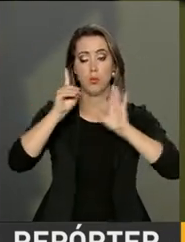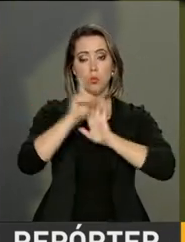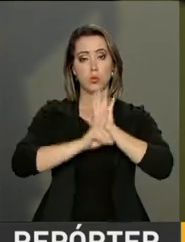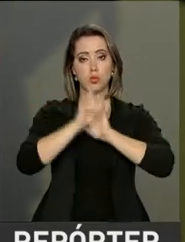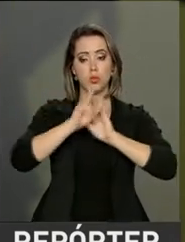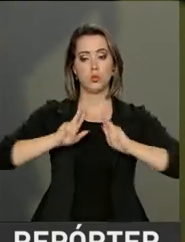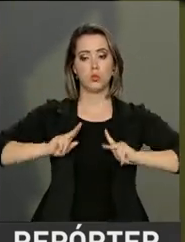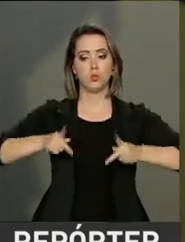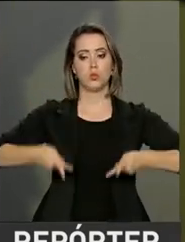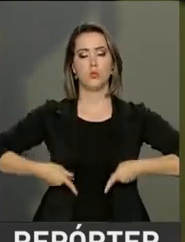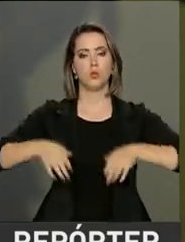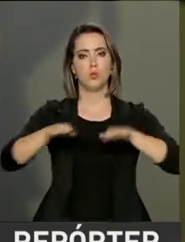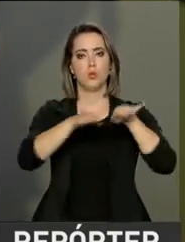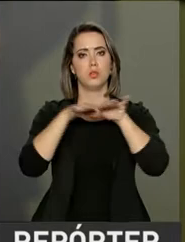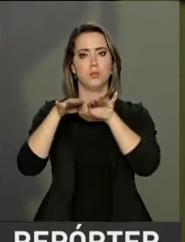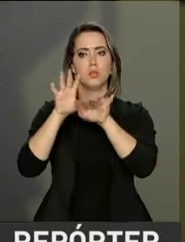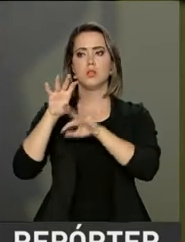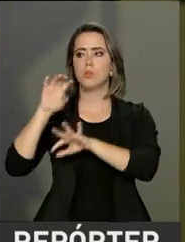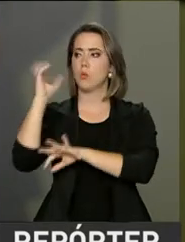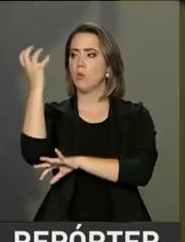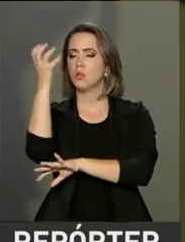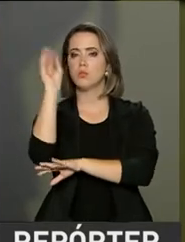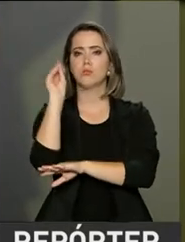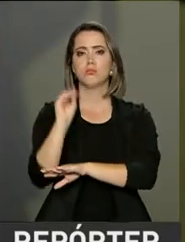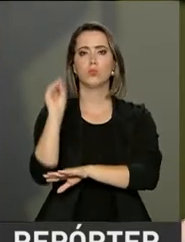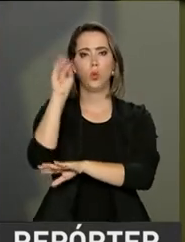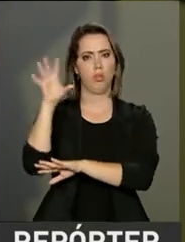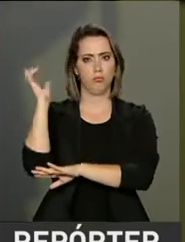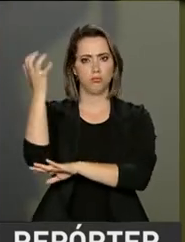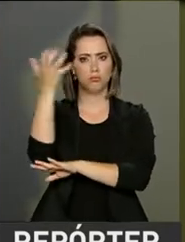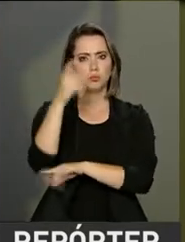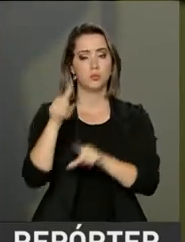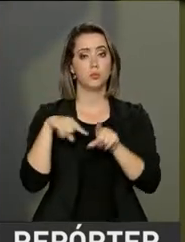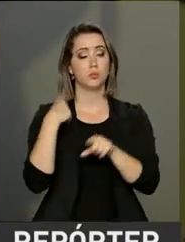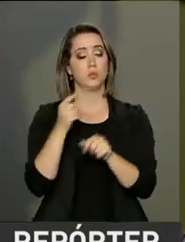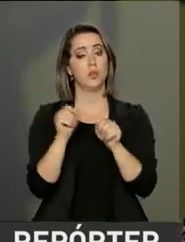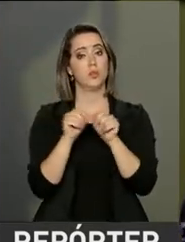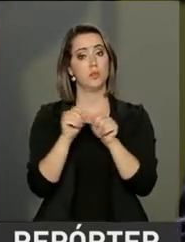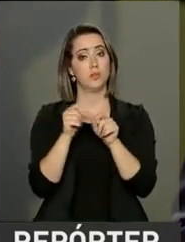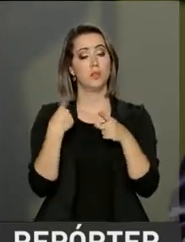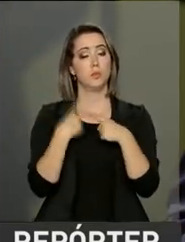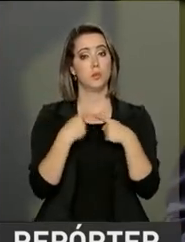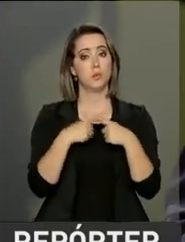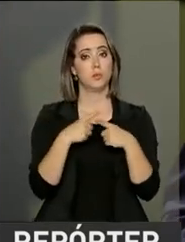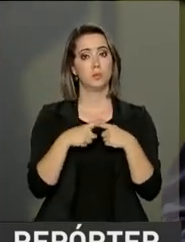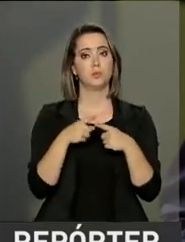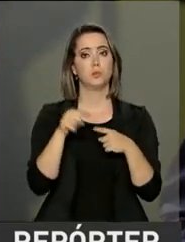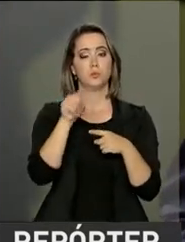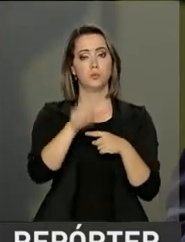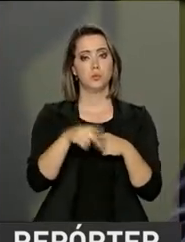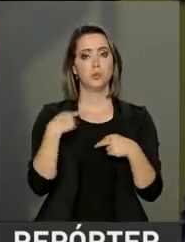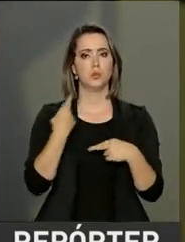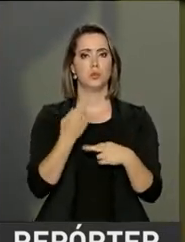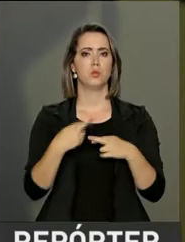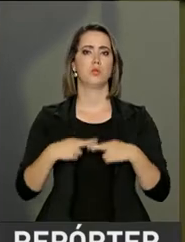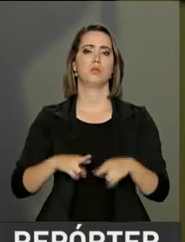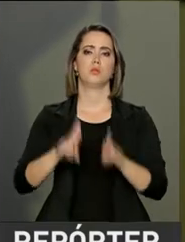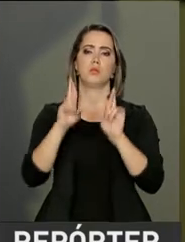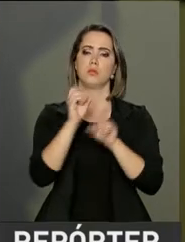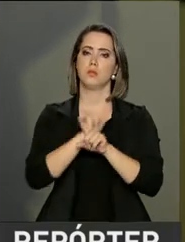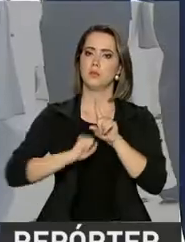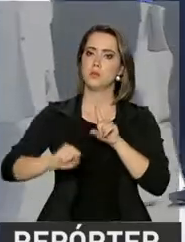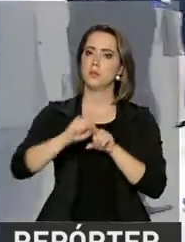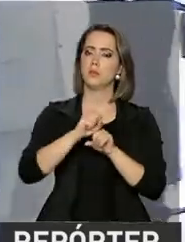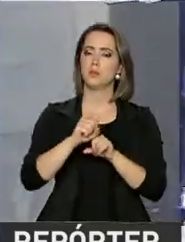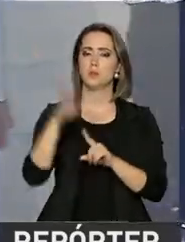democracia e com a sustentabilidade. E fazemos isso porque é isso que espera de nós a sociedade